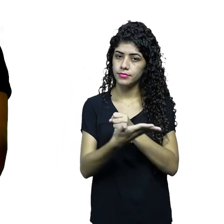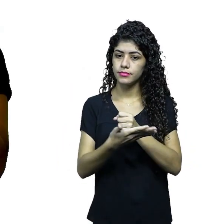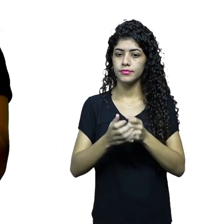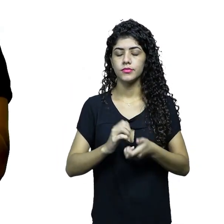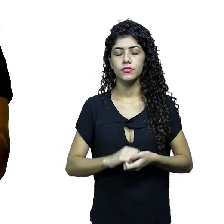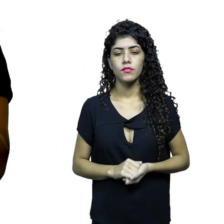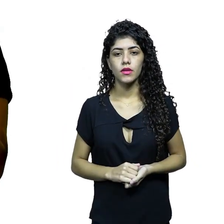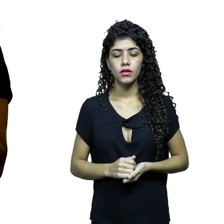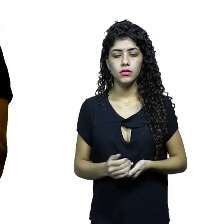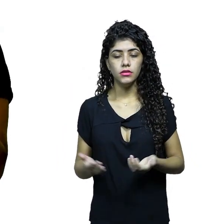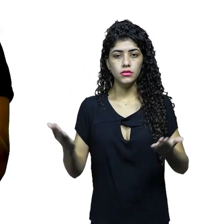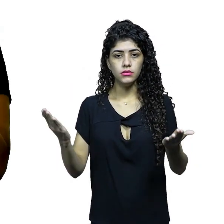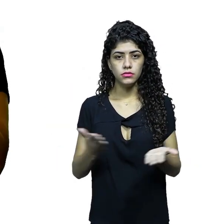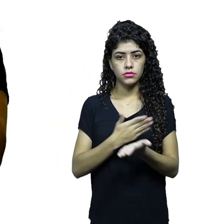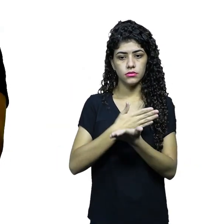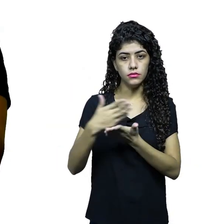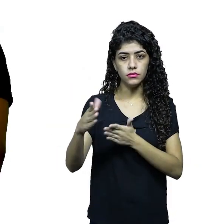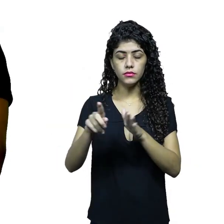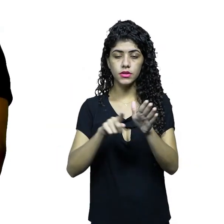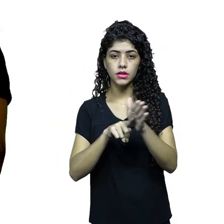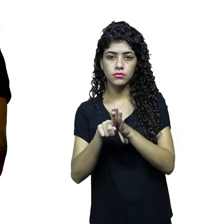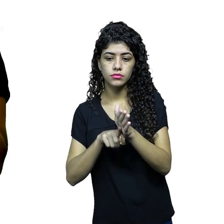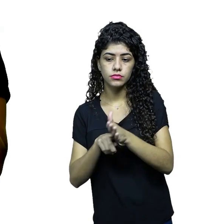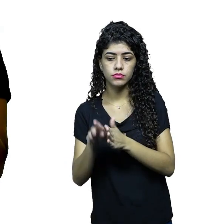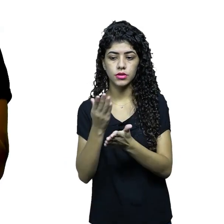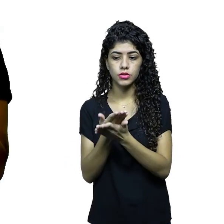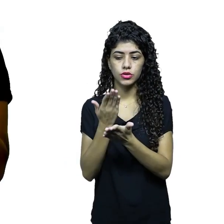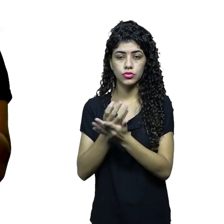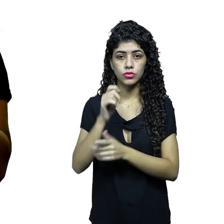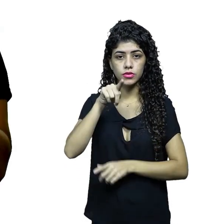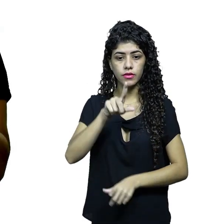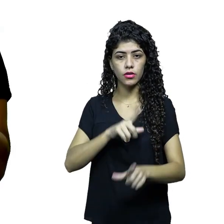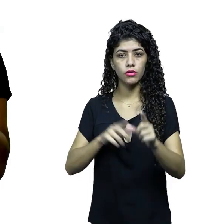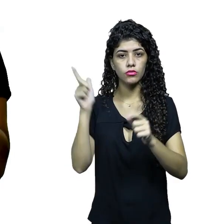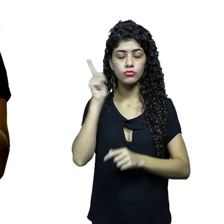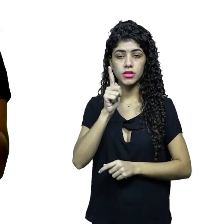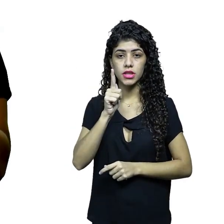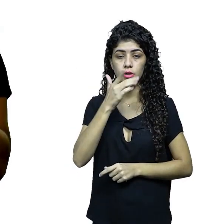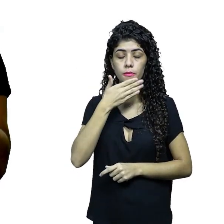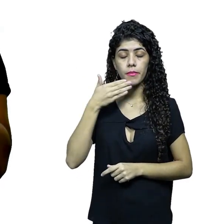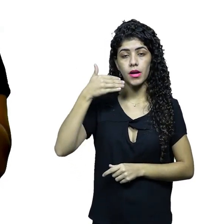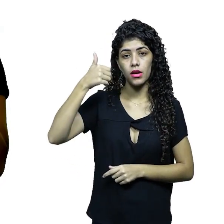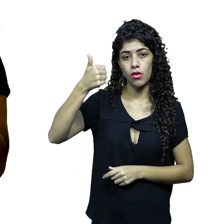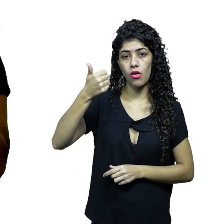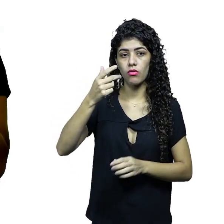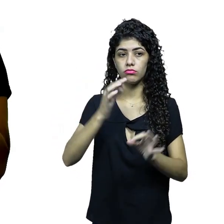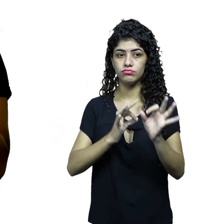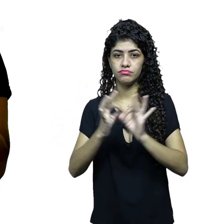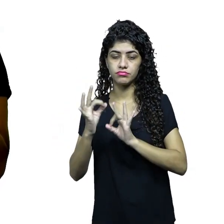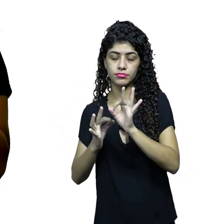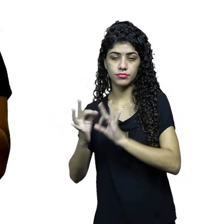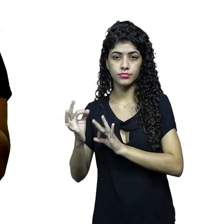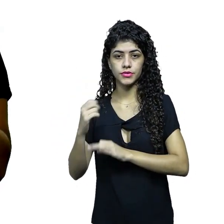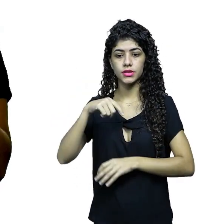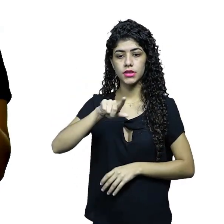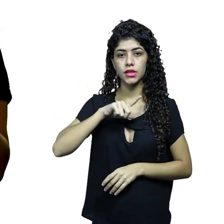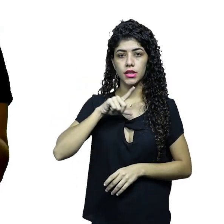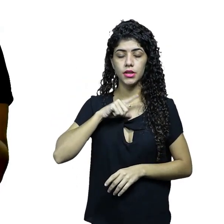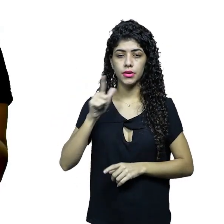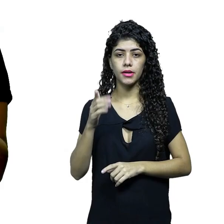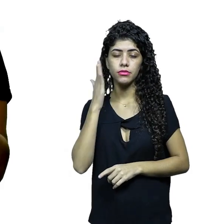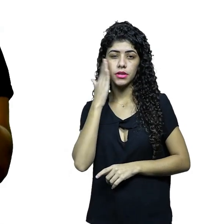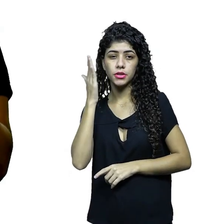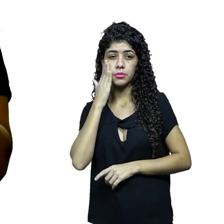dados. Então, a partir desse estudo, você vai conseguir definir o melhor plano de distribuição da sua obra. Você vai ter